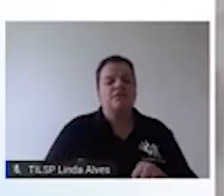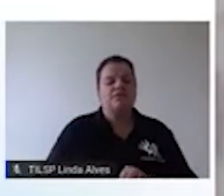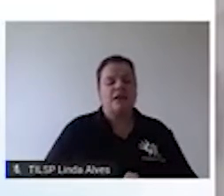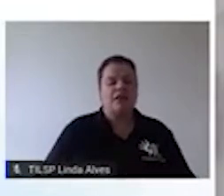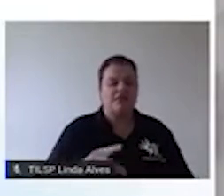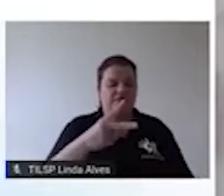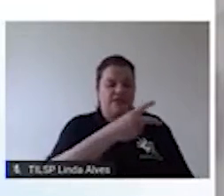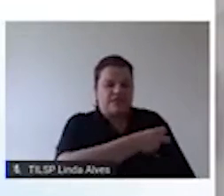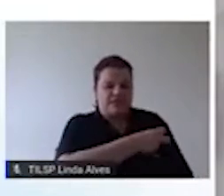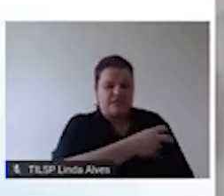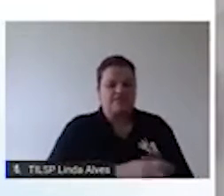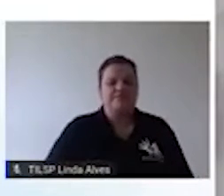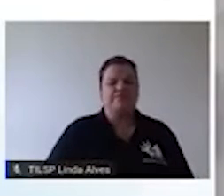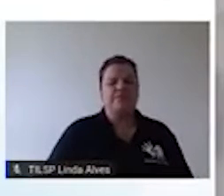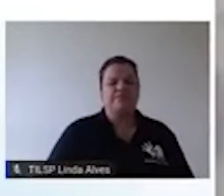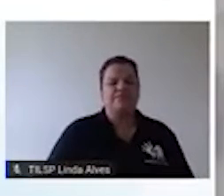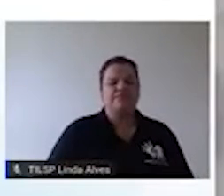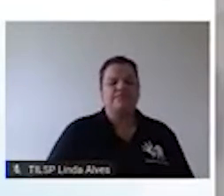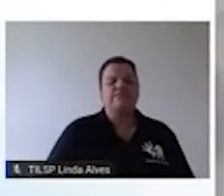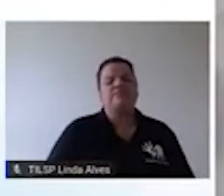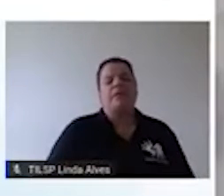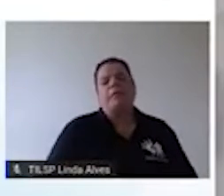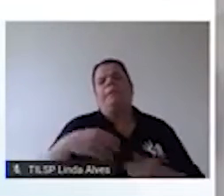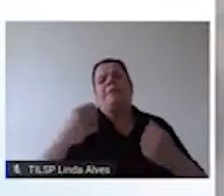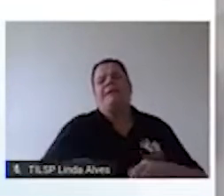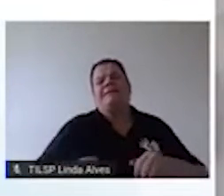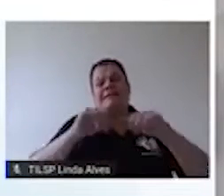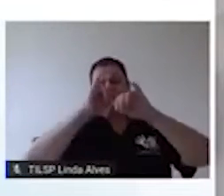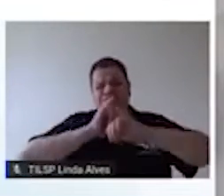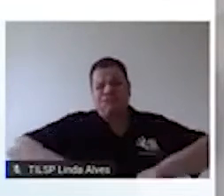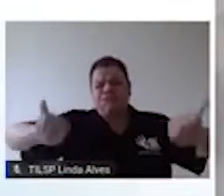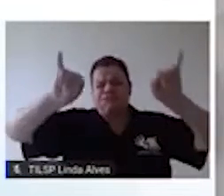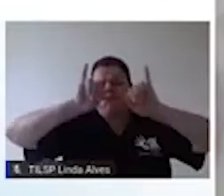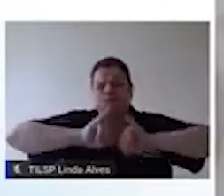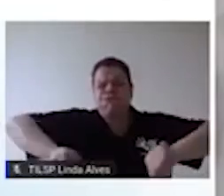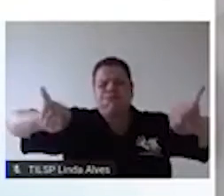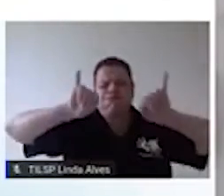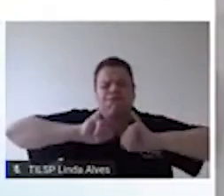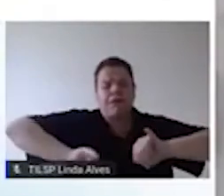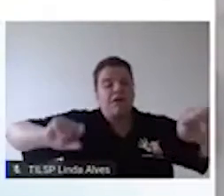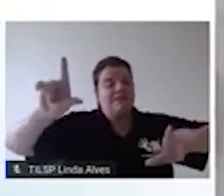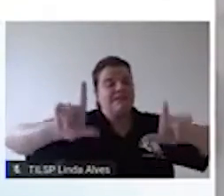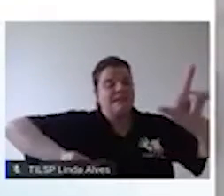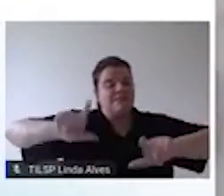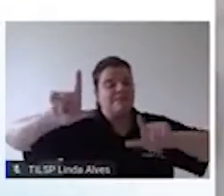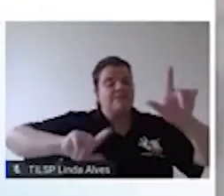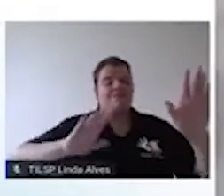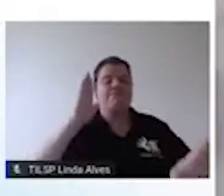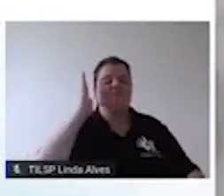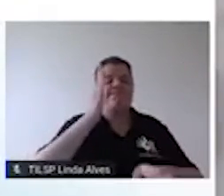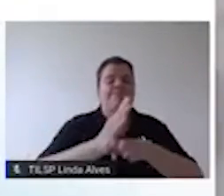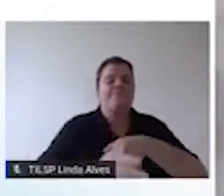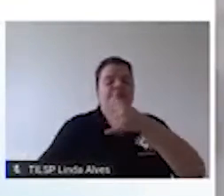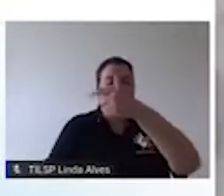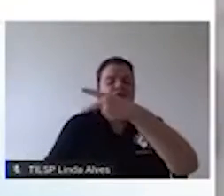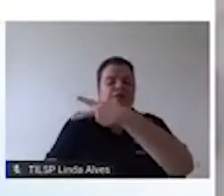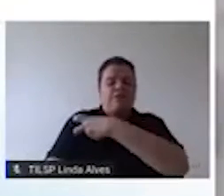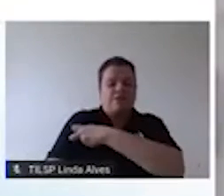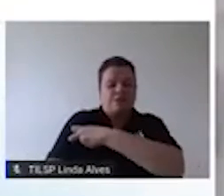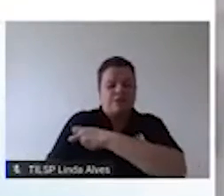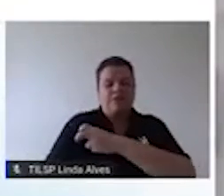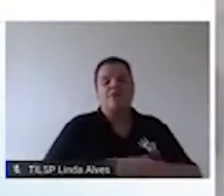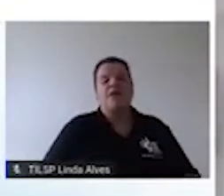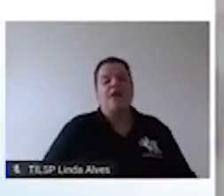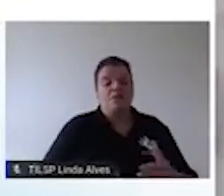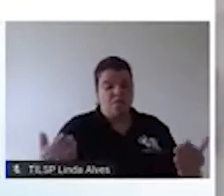inteiro. Né? Precisa de uma enorme campanha publicitária da vacinação. Não funciona. Hoje eu estava